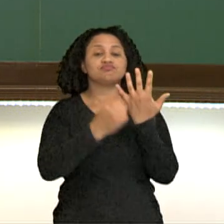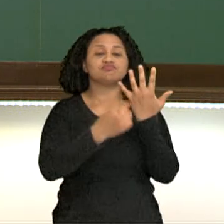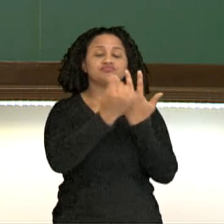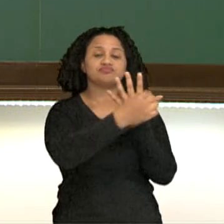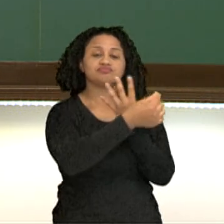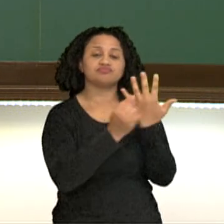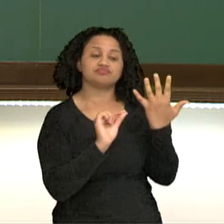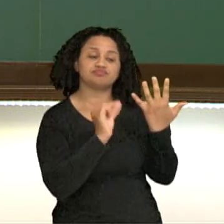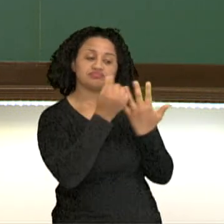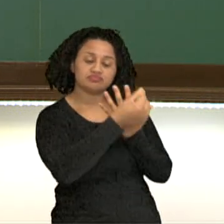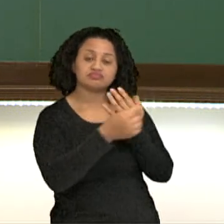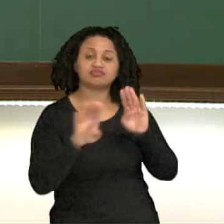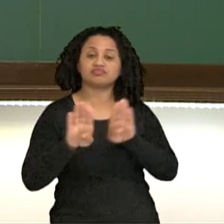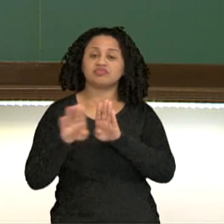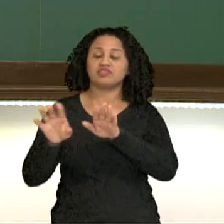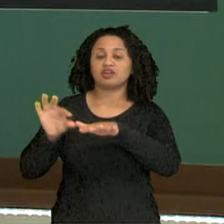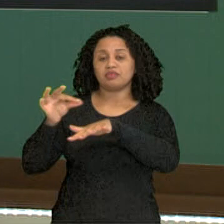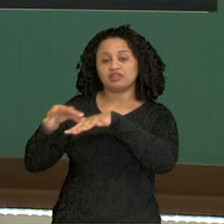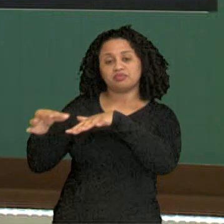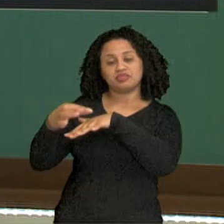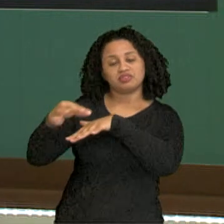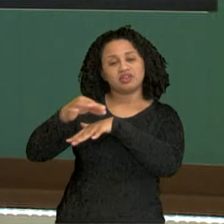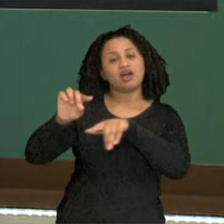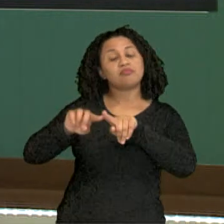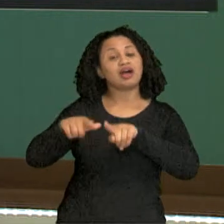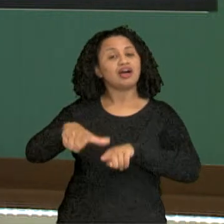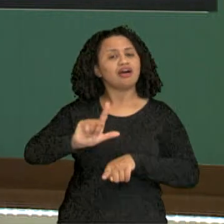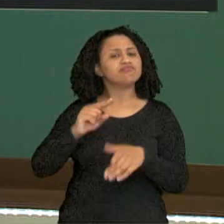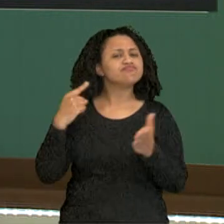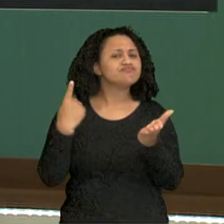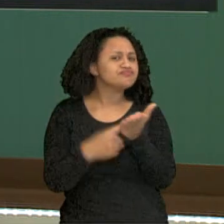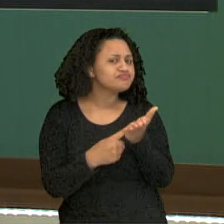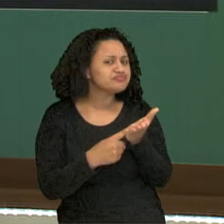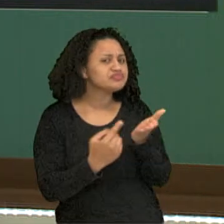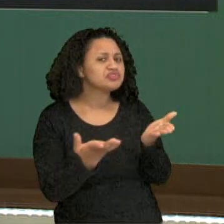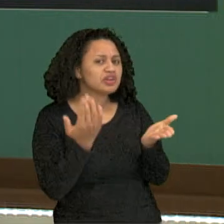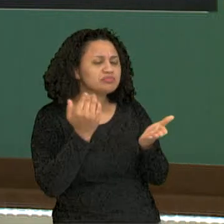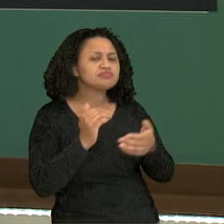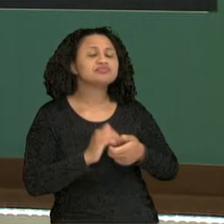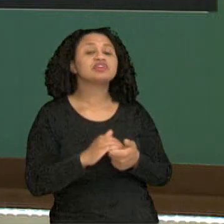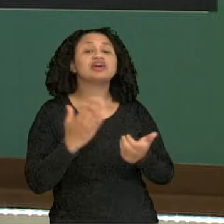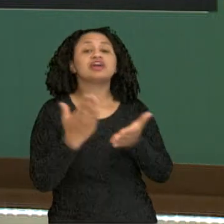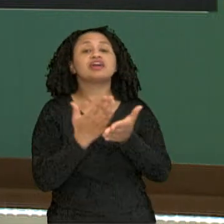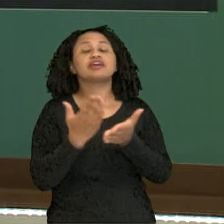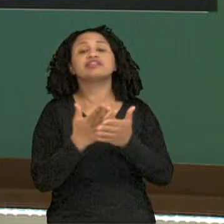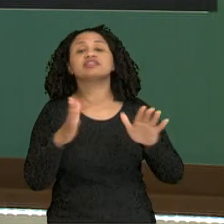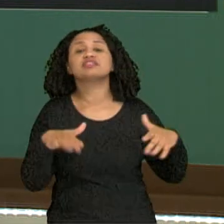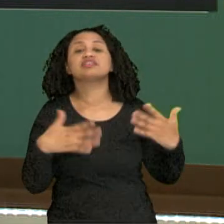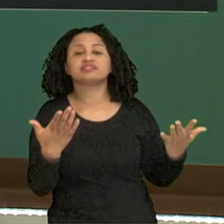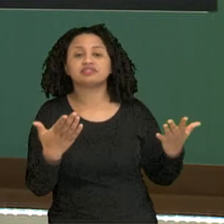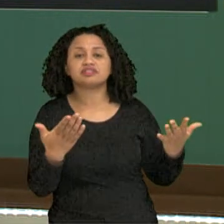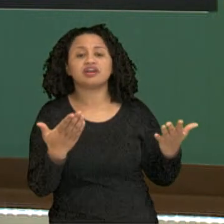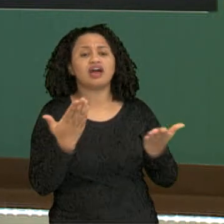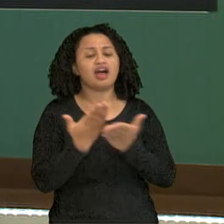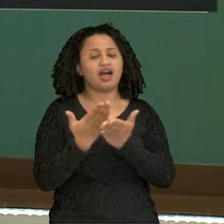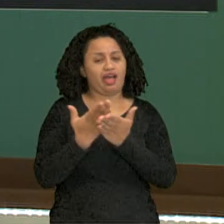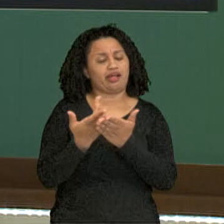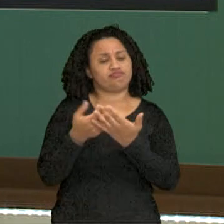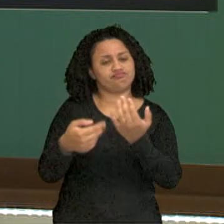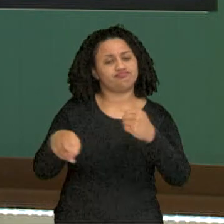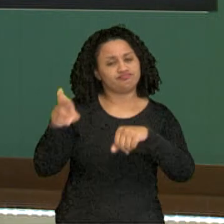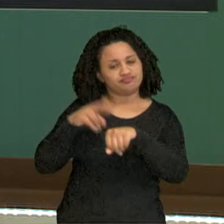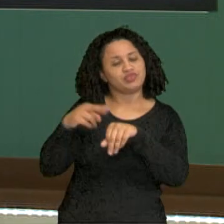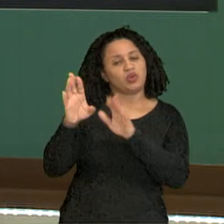briófitas e pteridófitas. Mas antes disso, vamos para os nossos combinados? Cadê o seu caderno? Como é uma aula de retomada